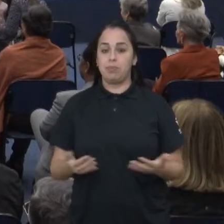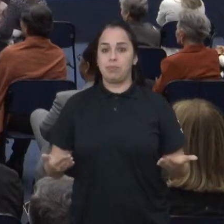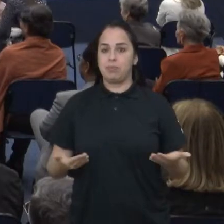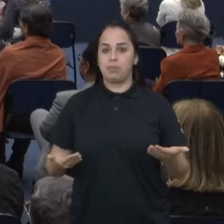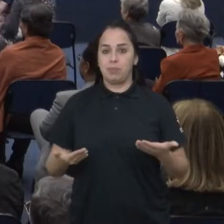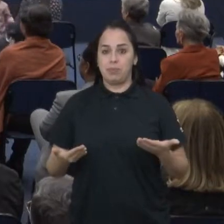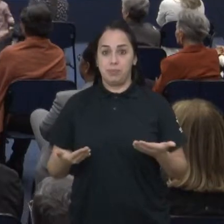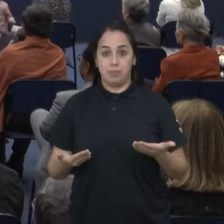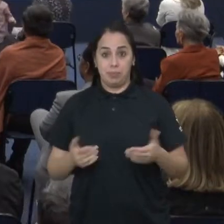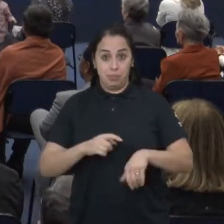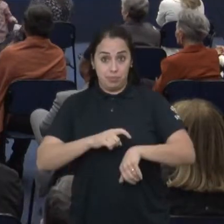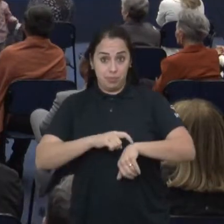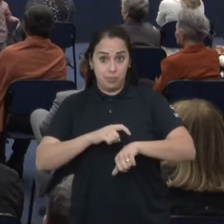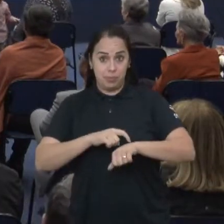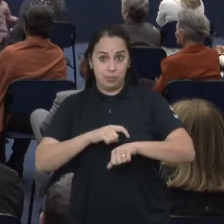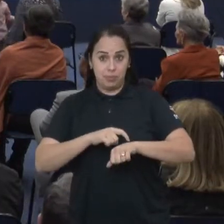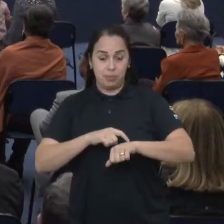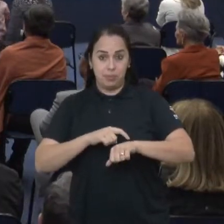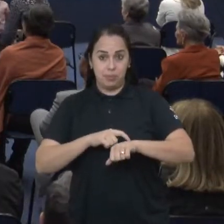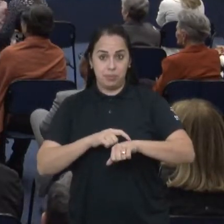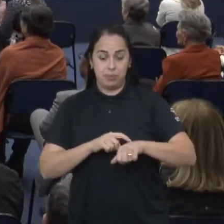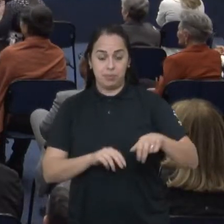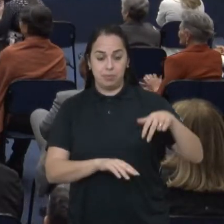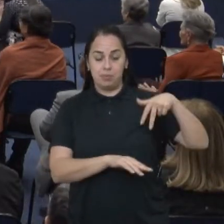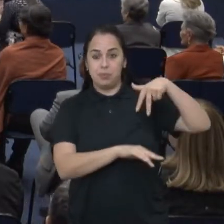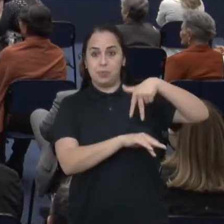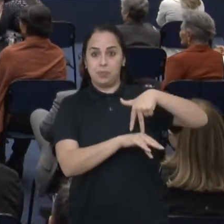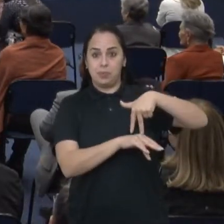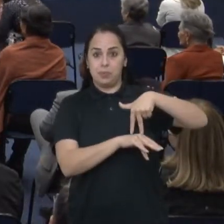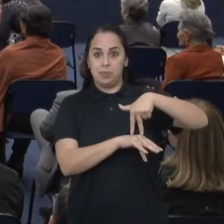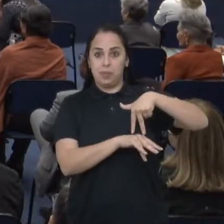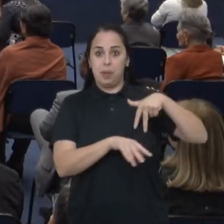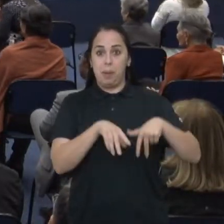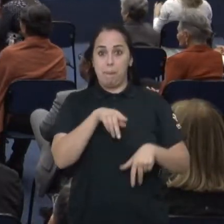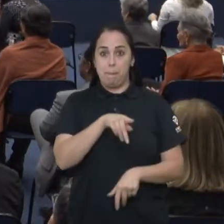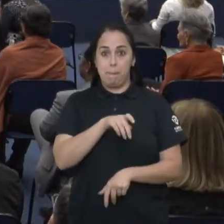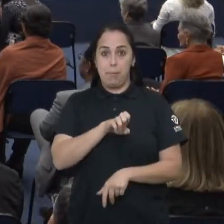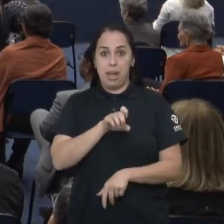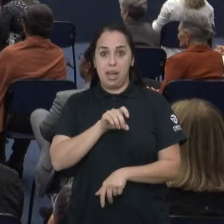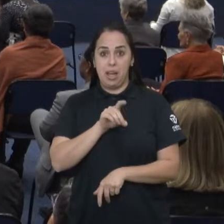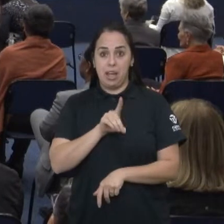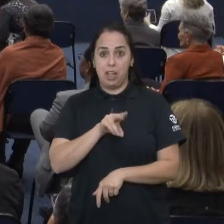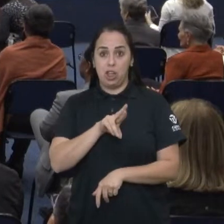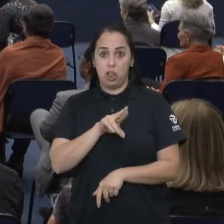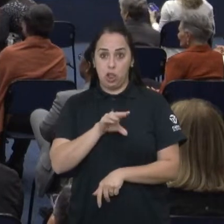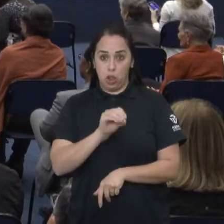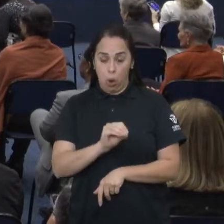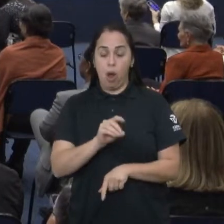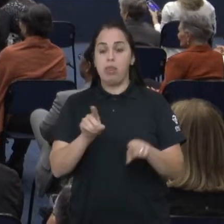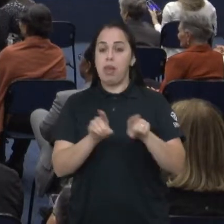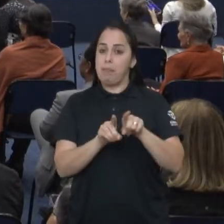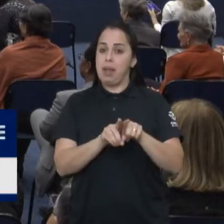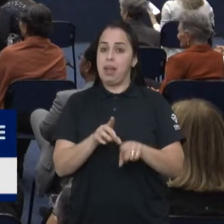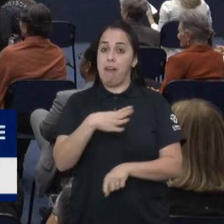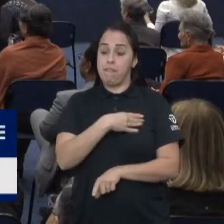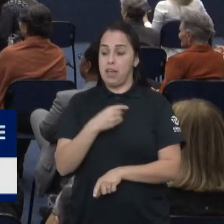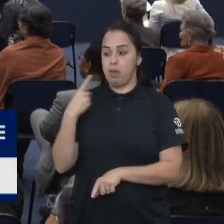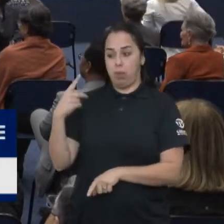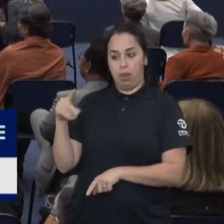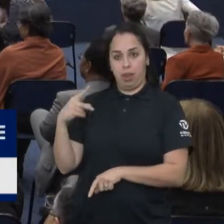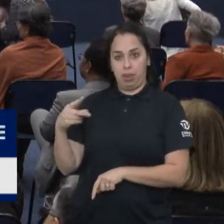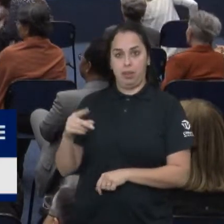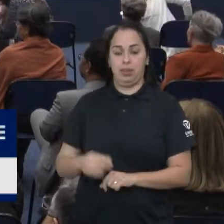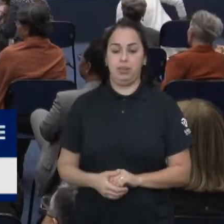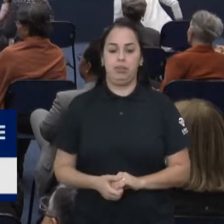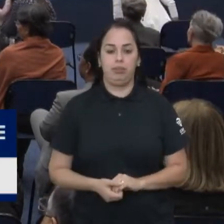Ouviremos neste momento o senhor Pedro Henrique do Tini Mendes Trindade, também filho do homenageado.